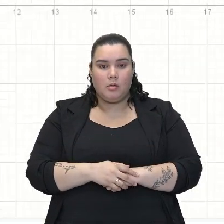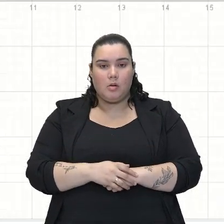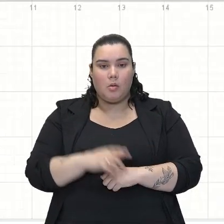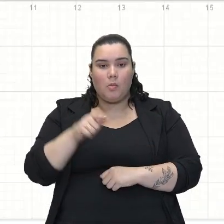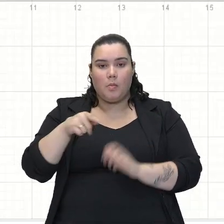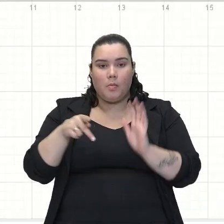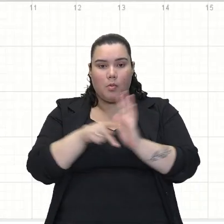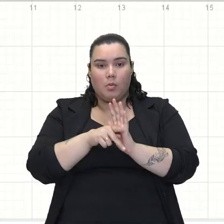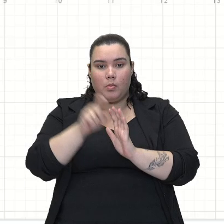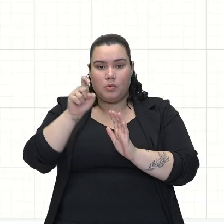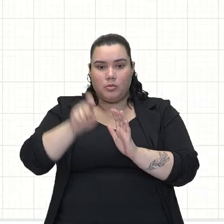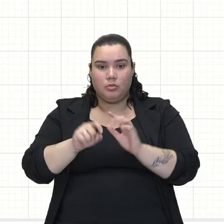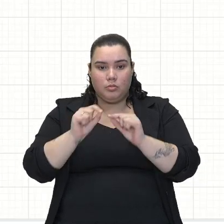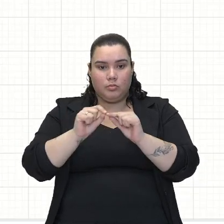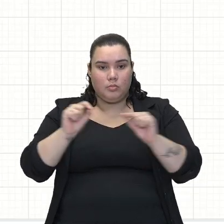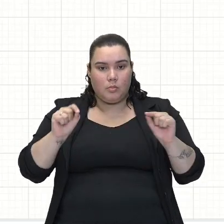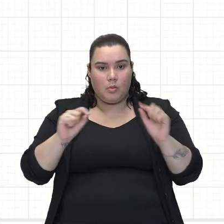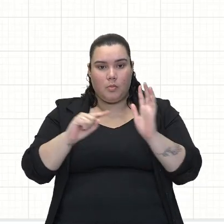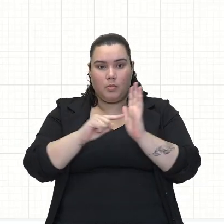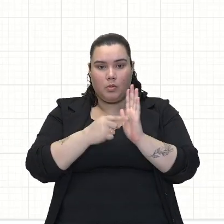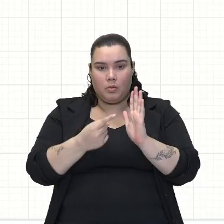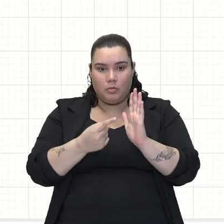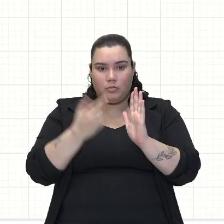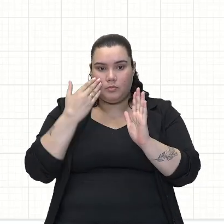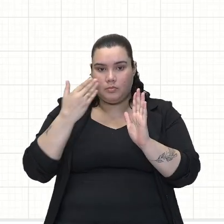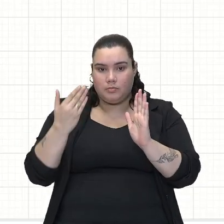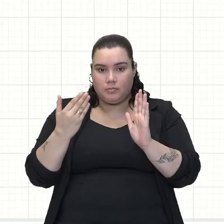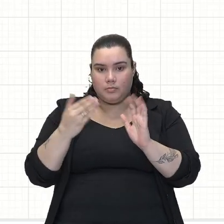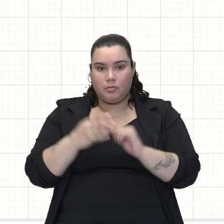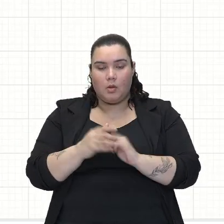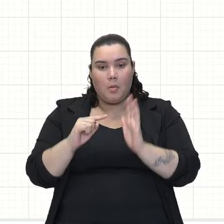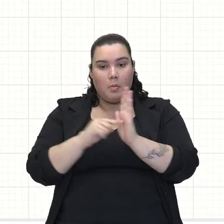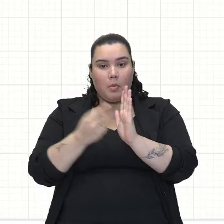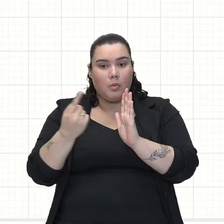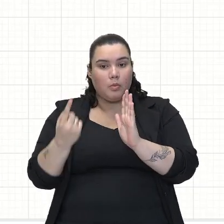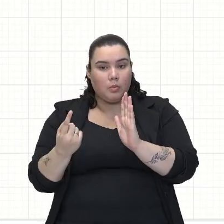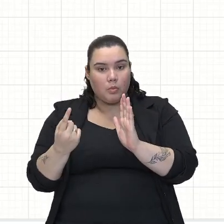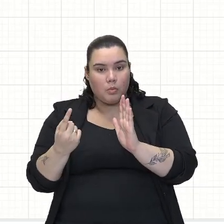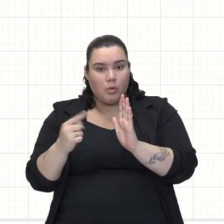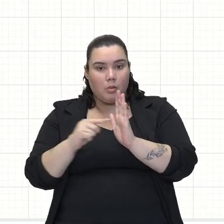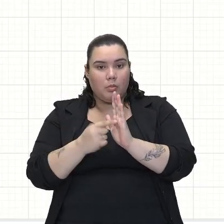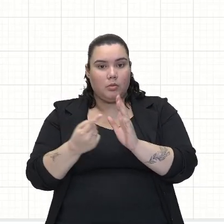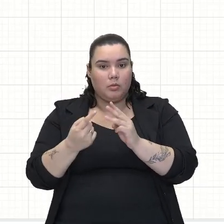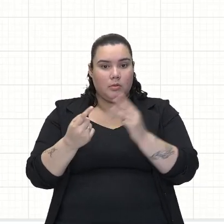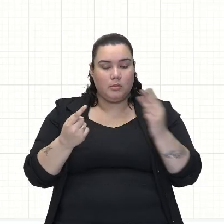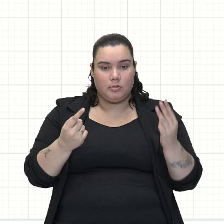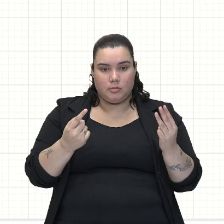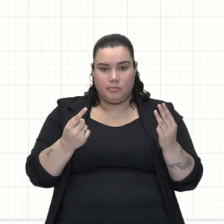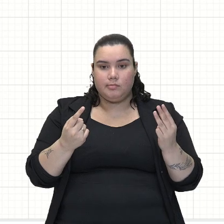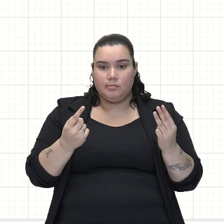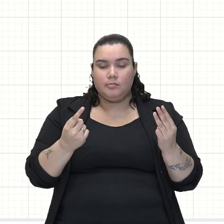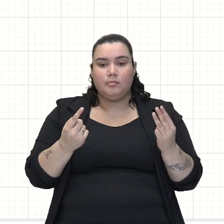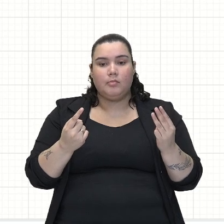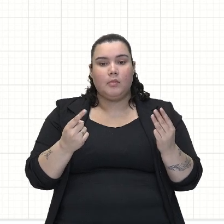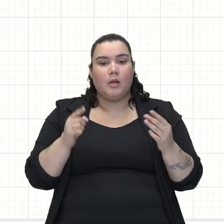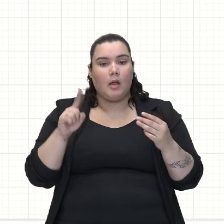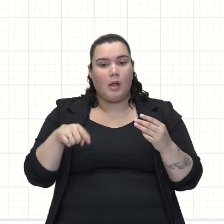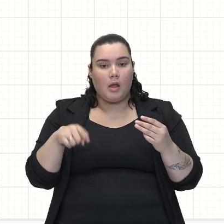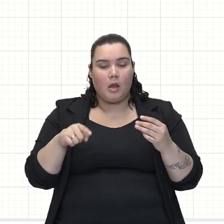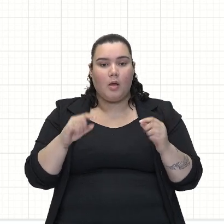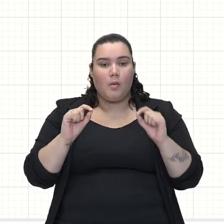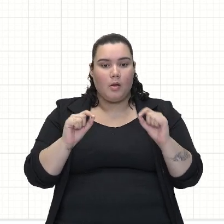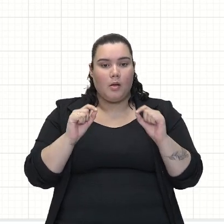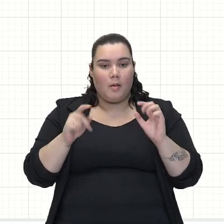x exatamente nos dois pontos aqui, no ponto 1 e no ponto 3, que são os